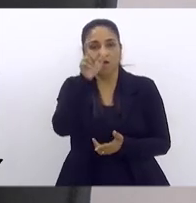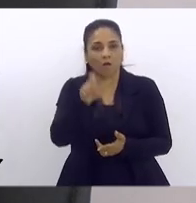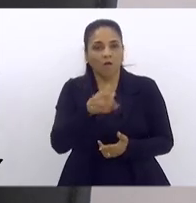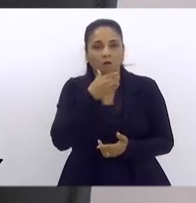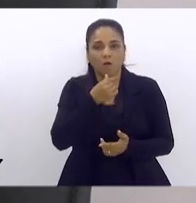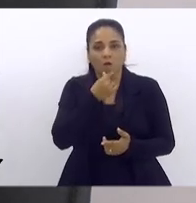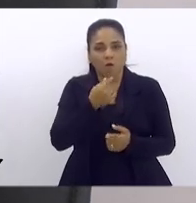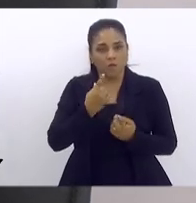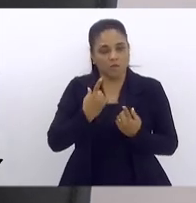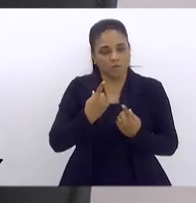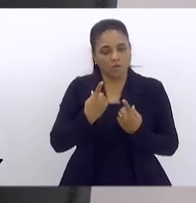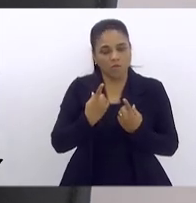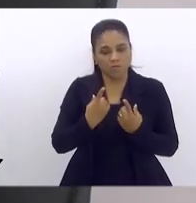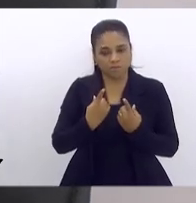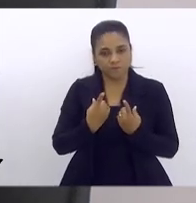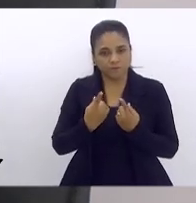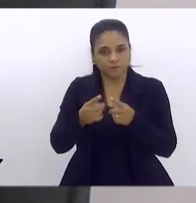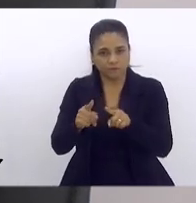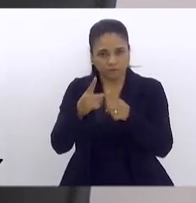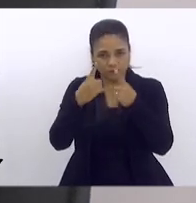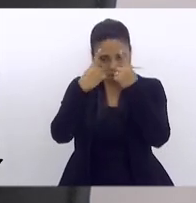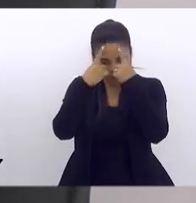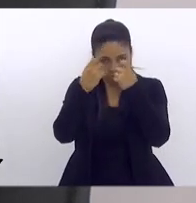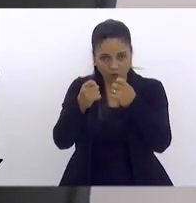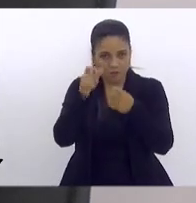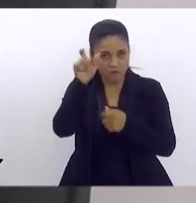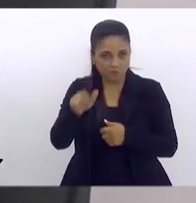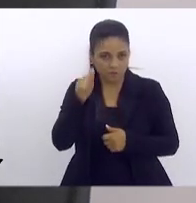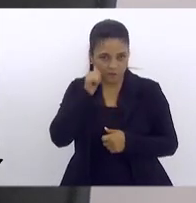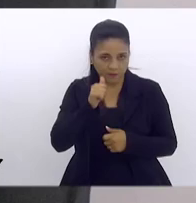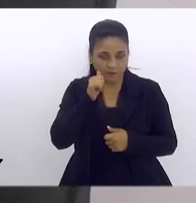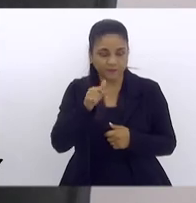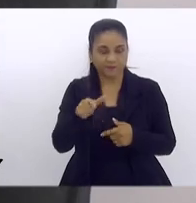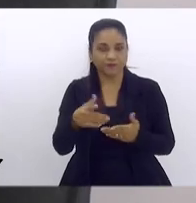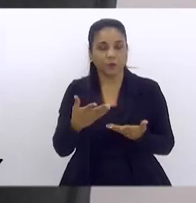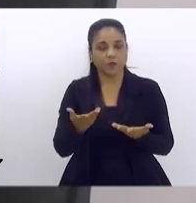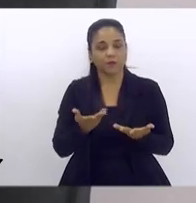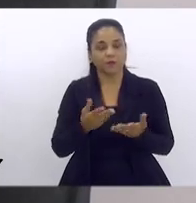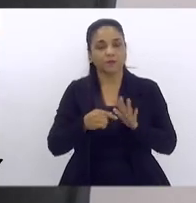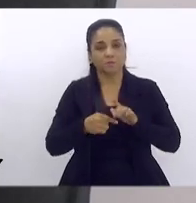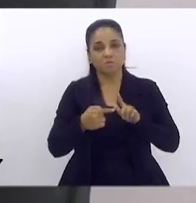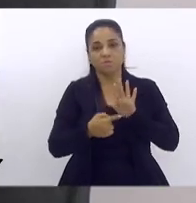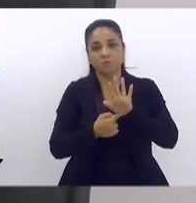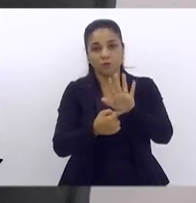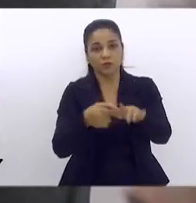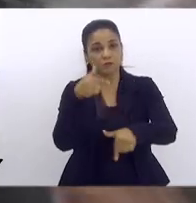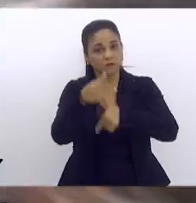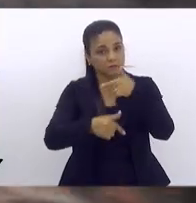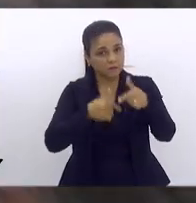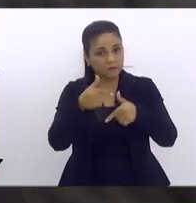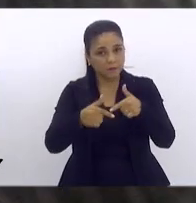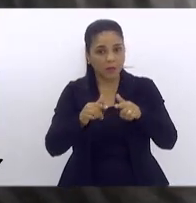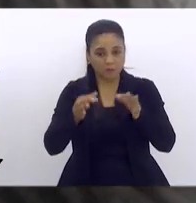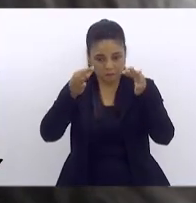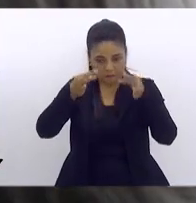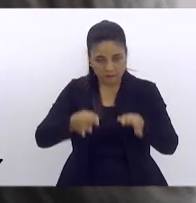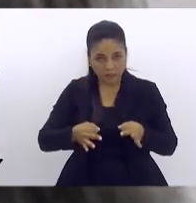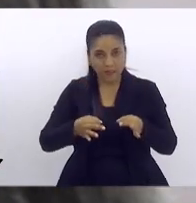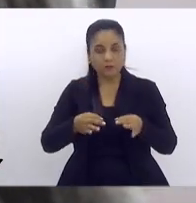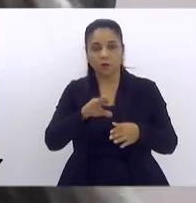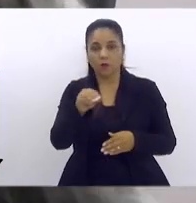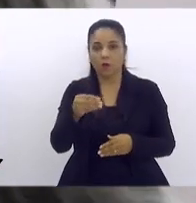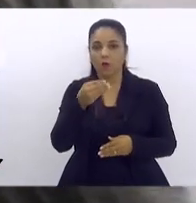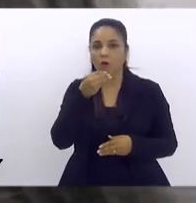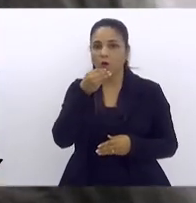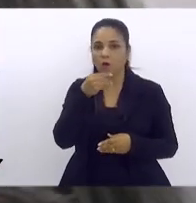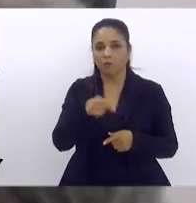dessa estratégia que tem se mostrado tão efetiva né no sentido de você ter oportunidade